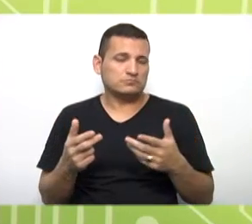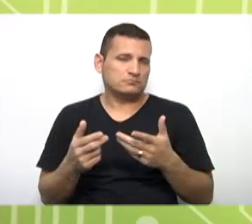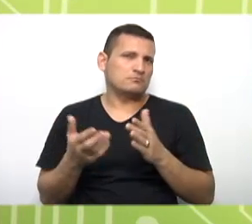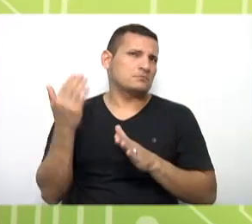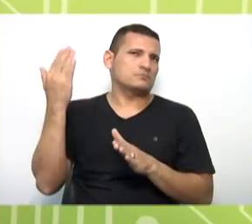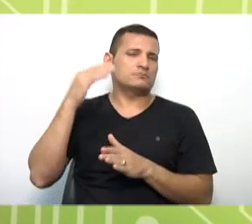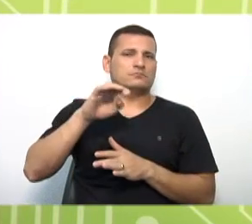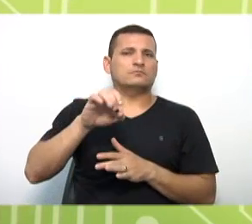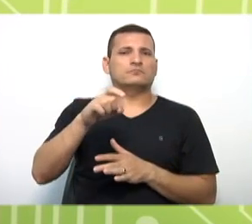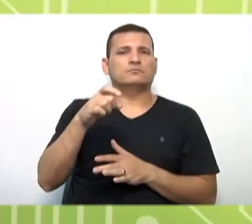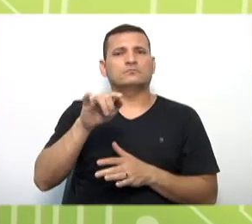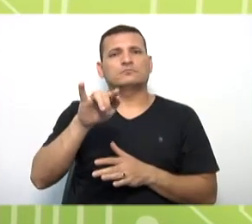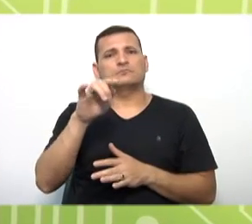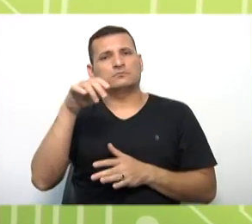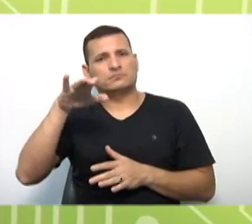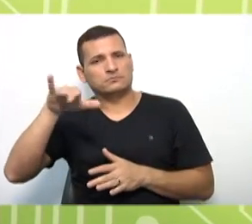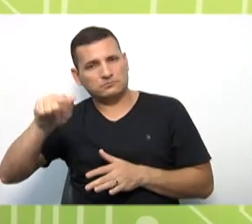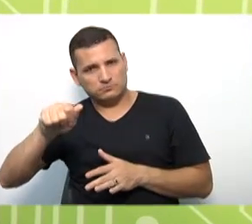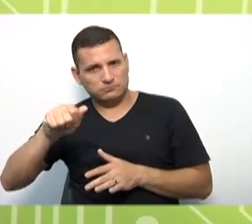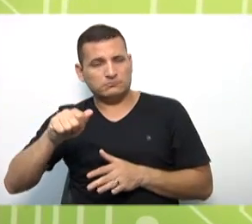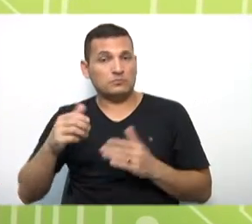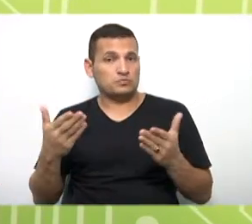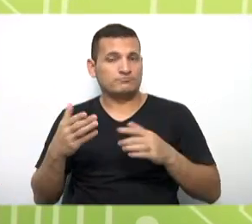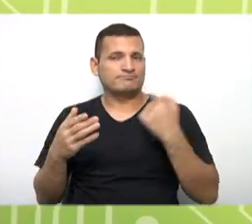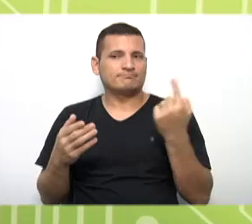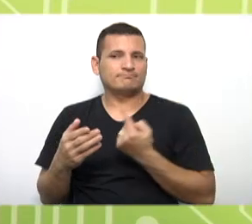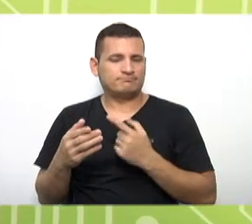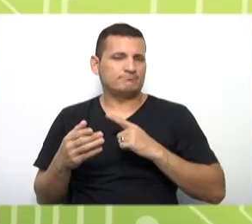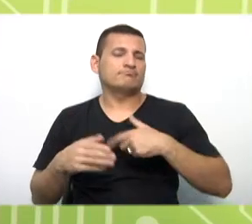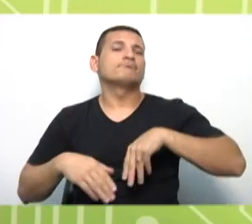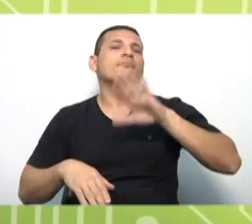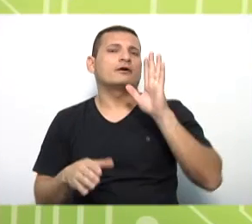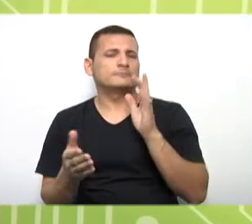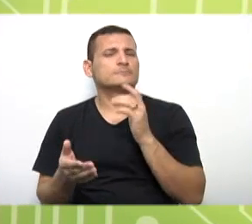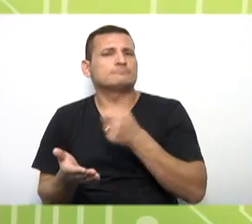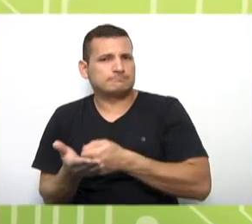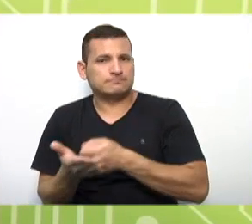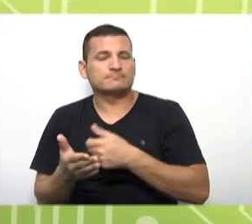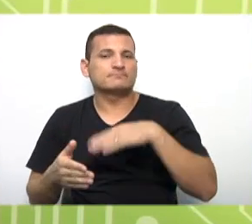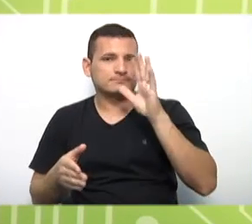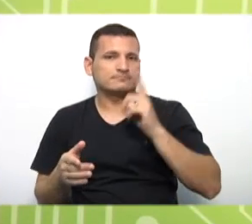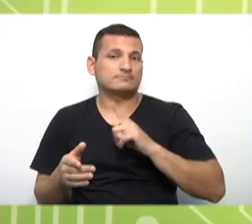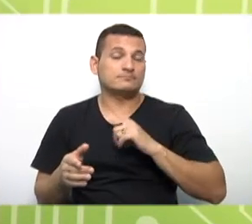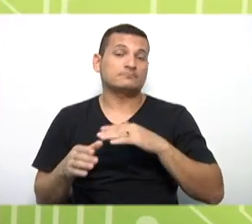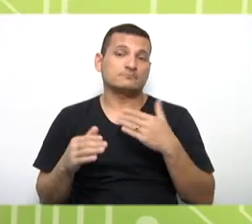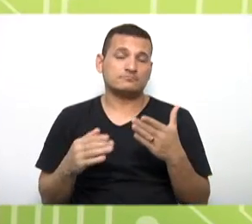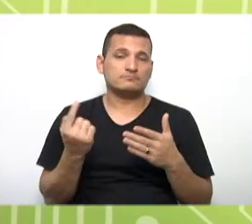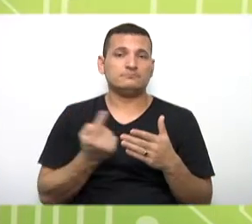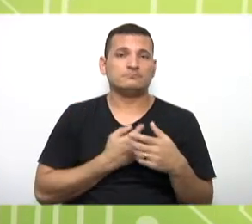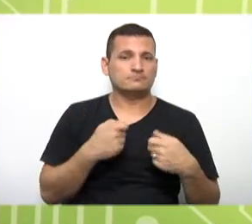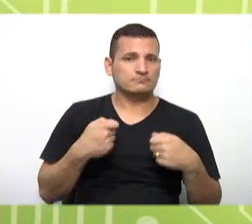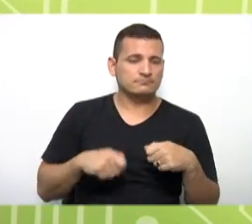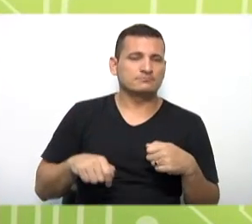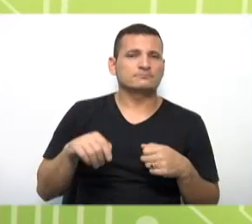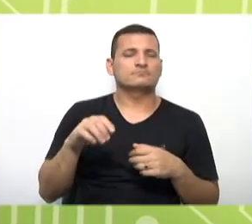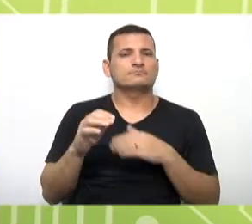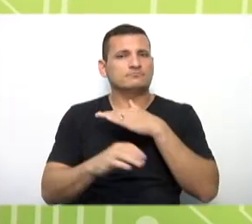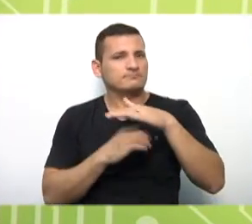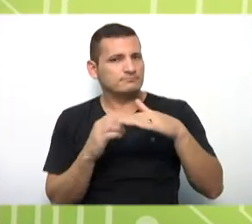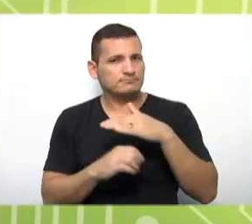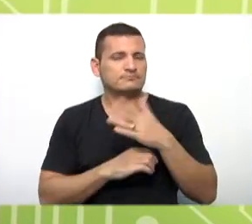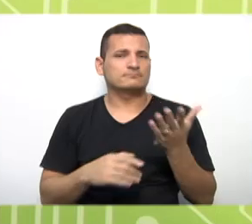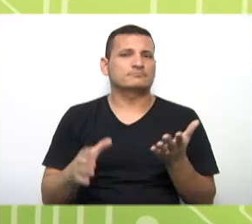atrás, hoje nós já estamos mais exigentes. Então a gente precisa, enquanto empresa, enquanto cooperativa, enquanto